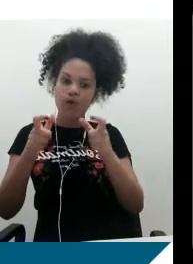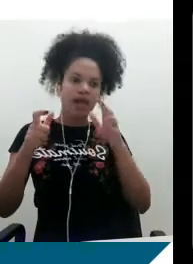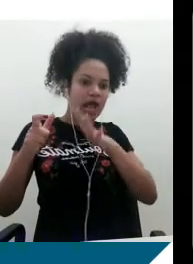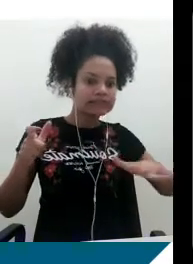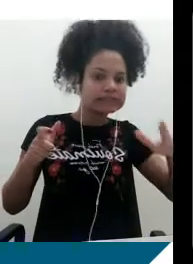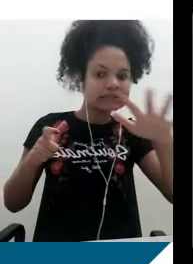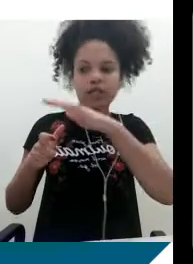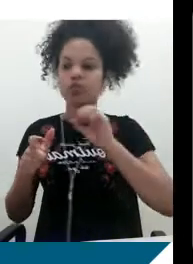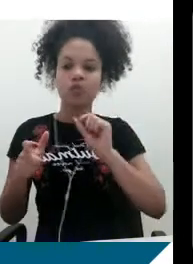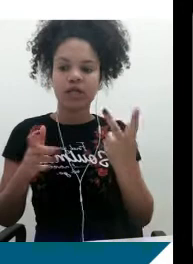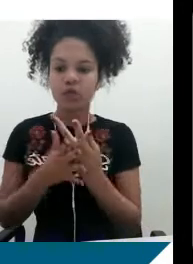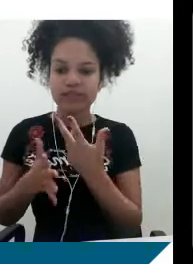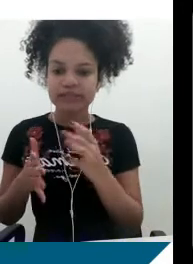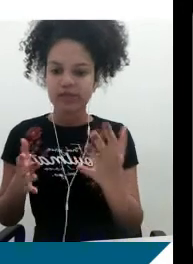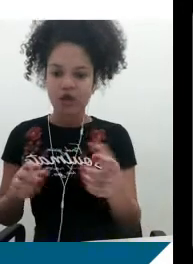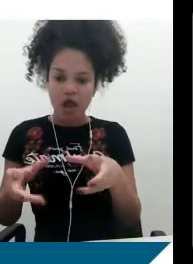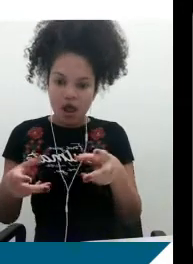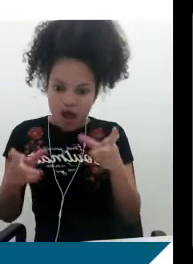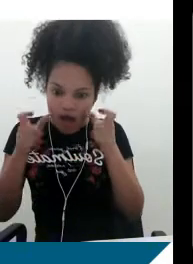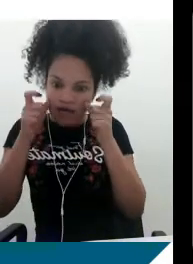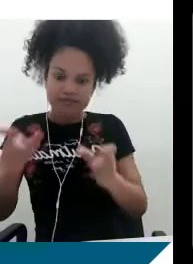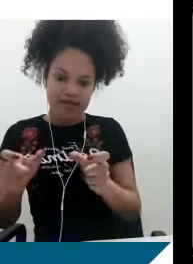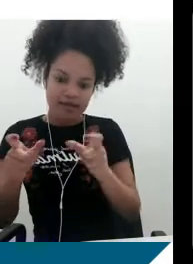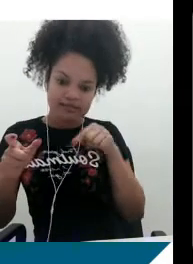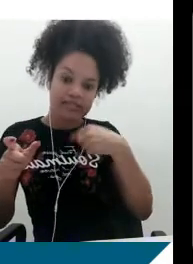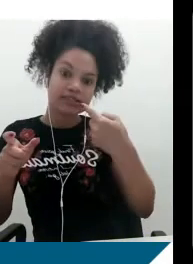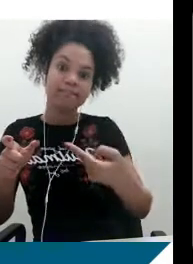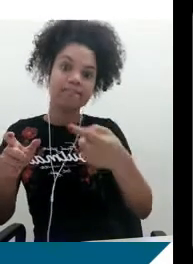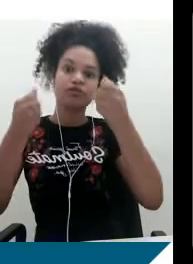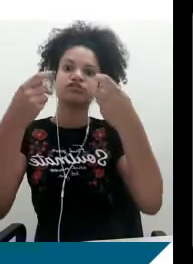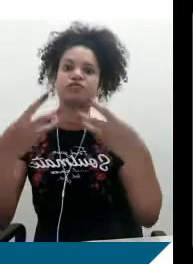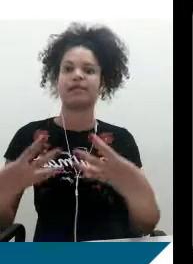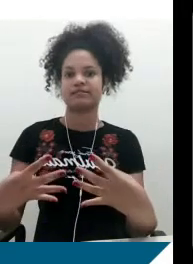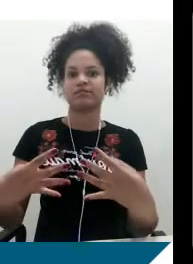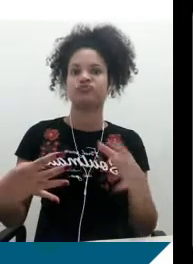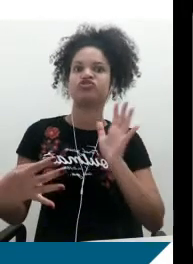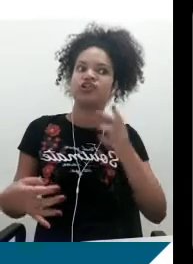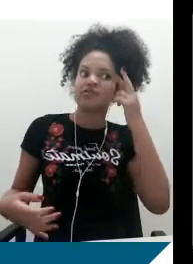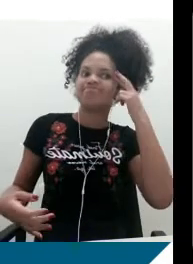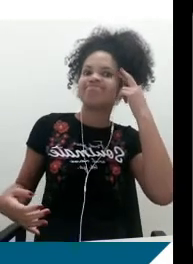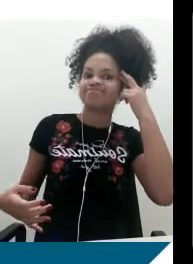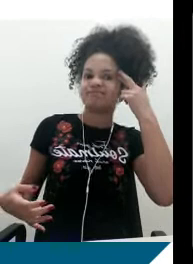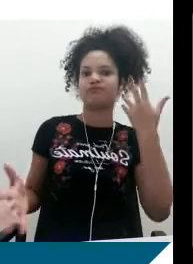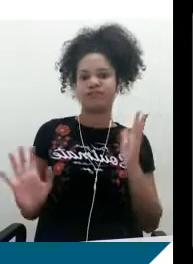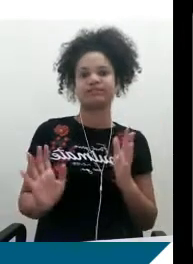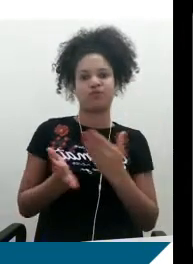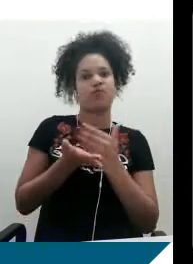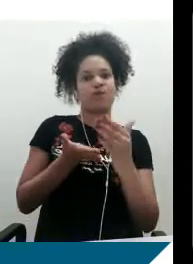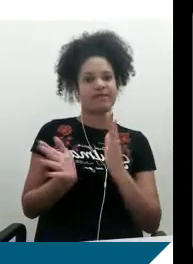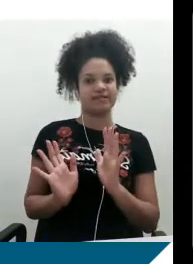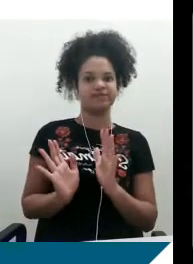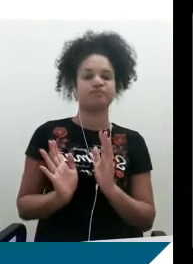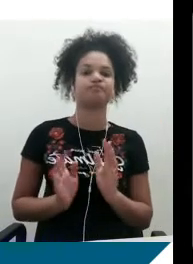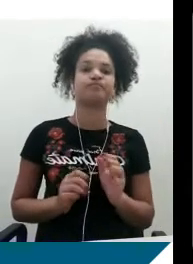Então, além de ser criativo, é curioso, é atraente, ok? E faz refletir logo no início da